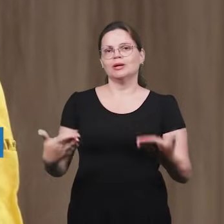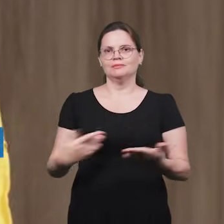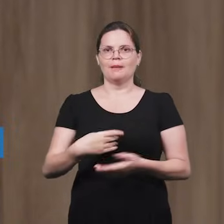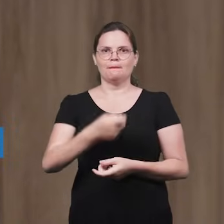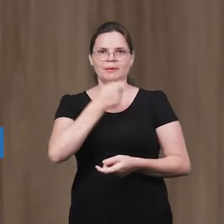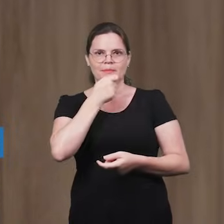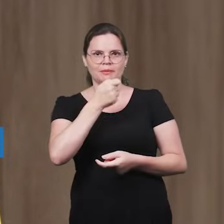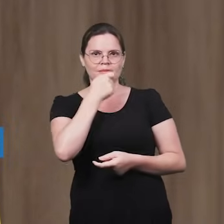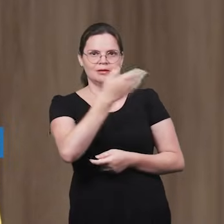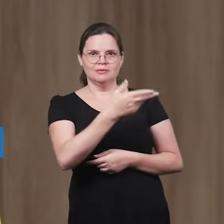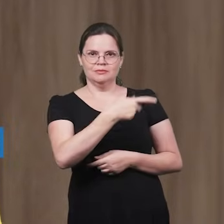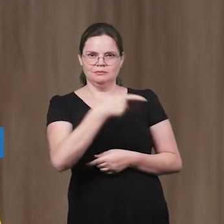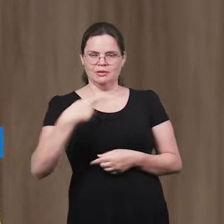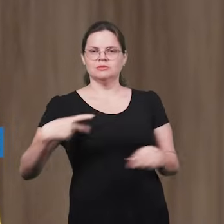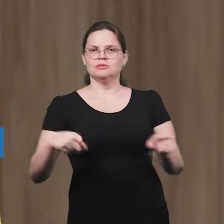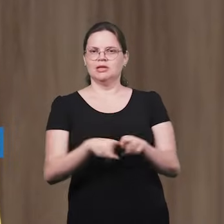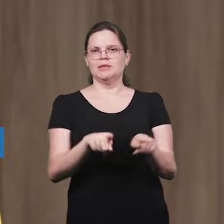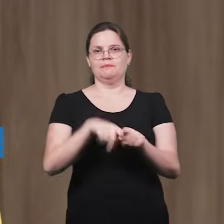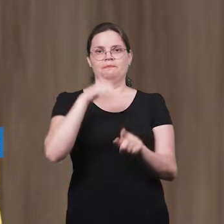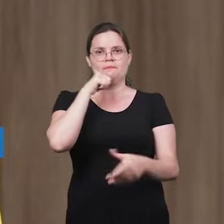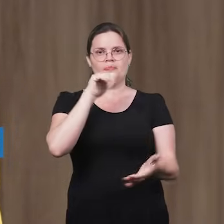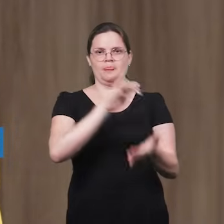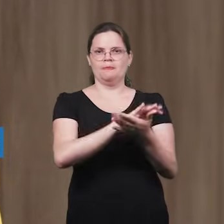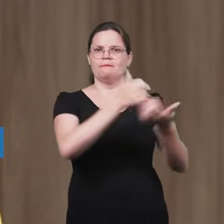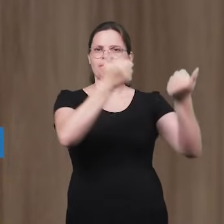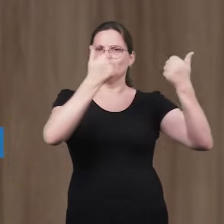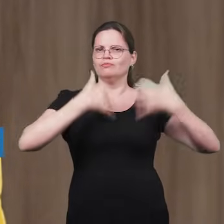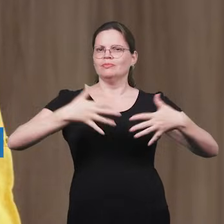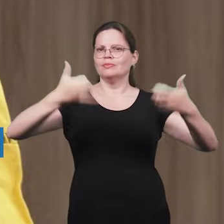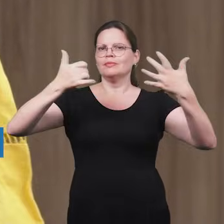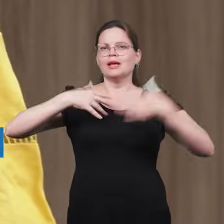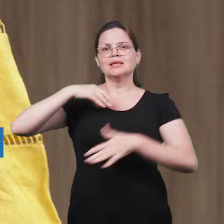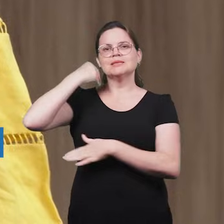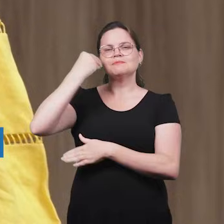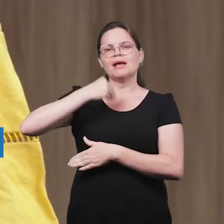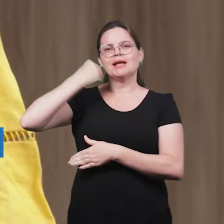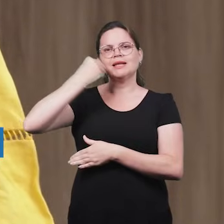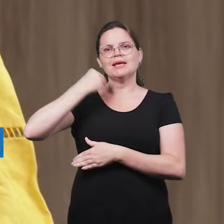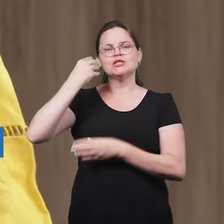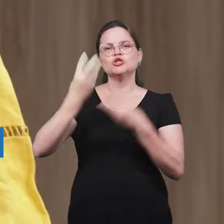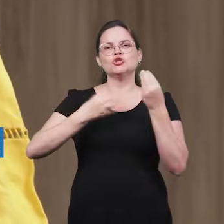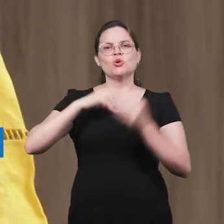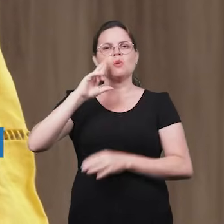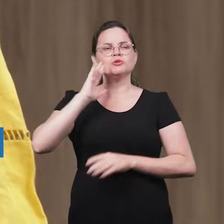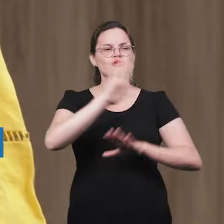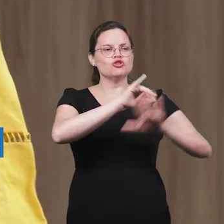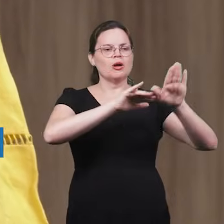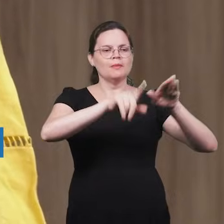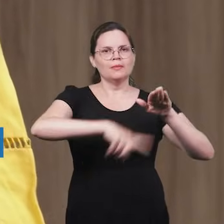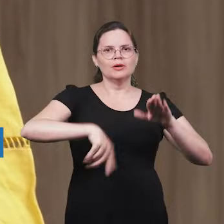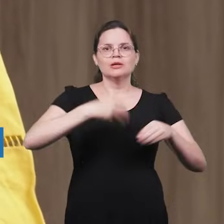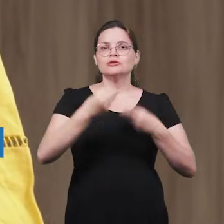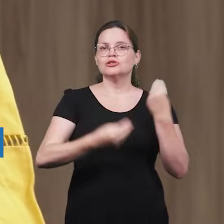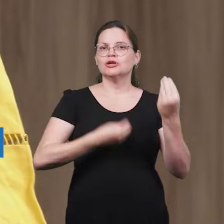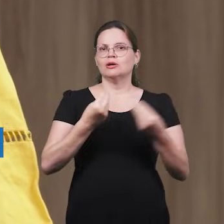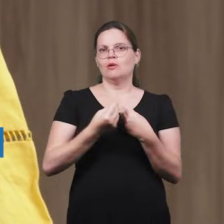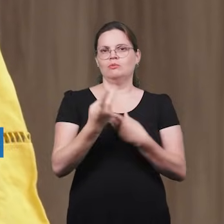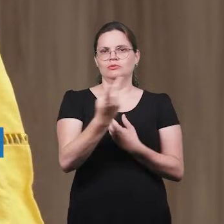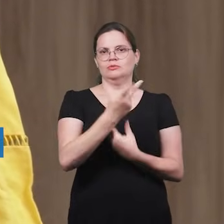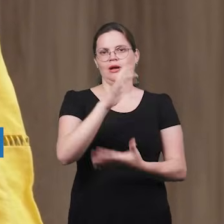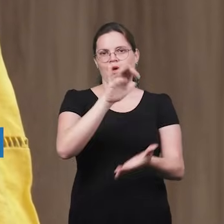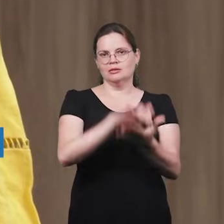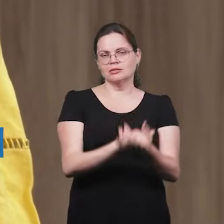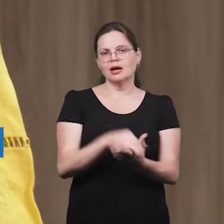com as esposas, elas nos enriqueceram com experiências sobre o chamado do Senhor, como que foi a constituição do lar,